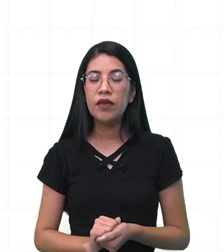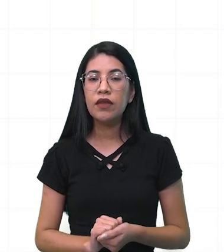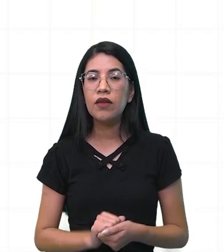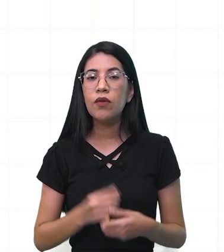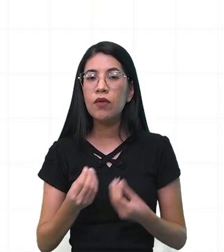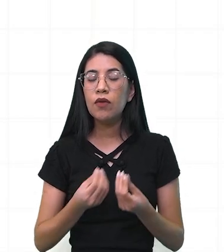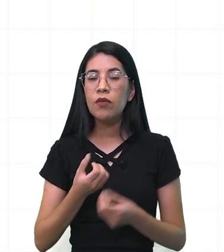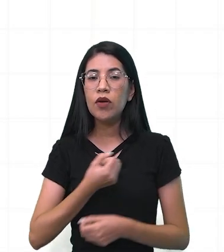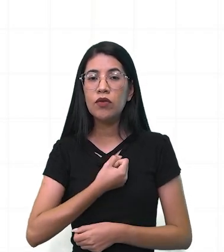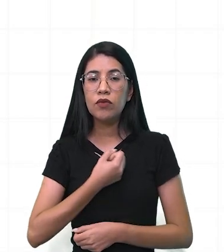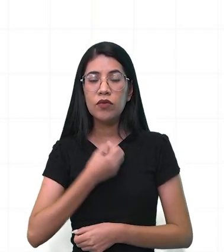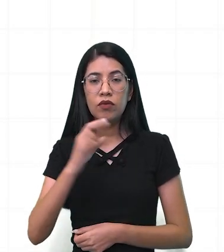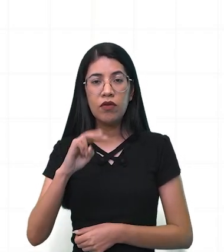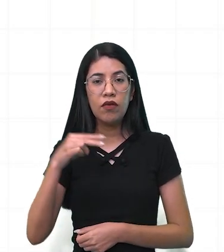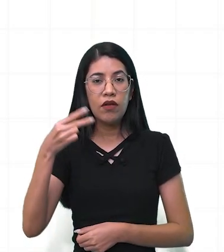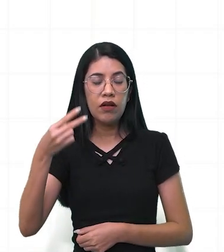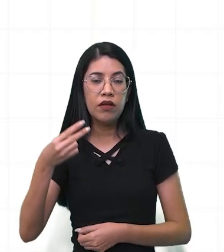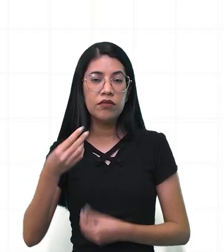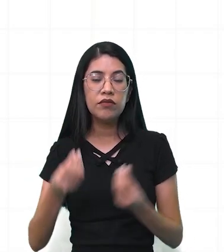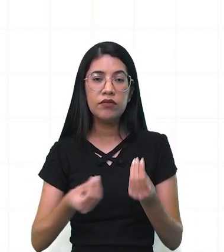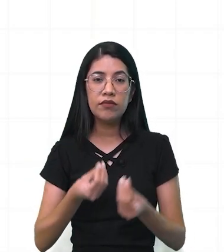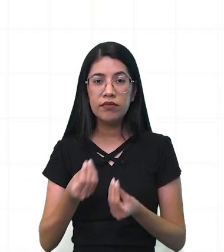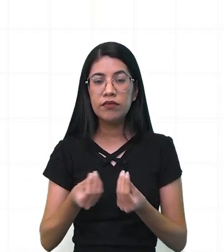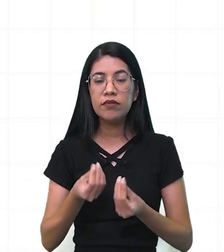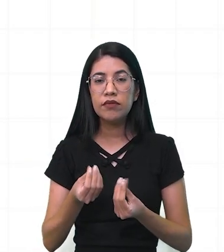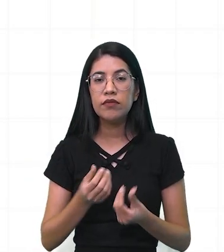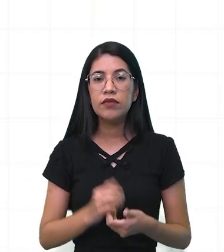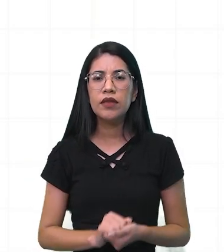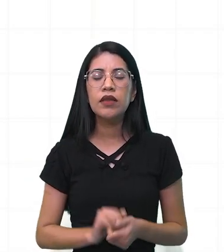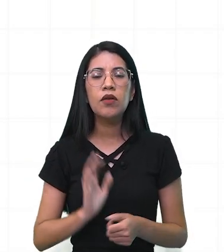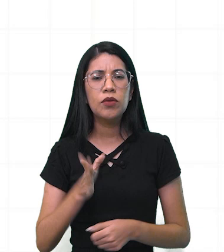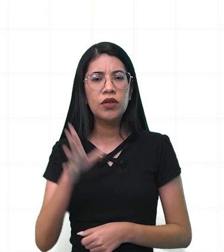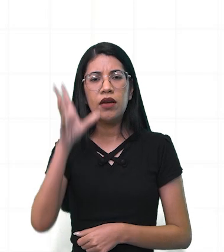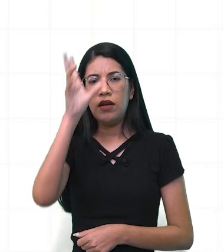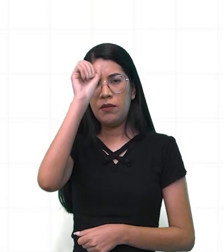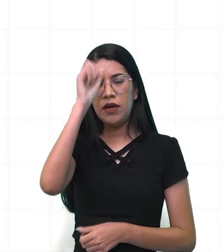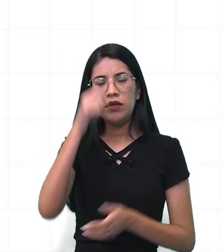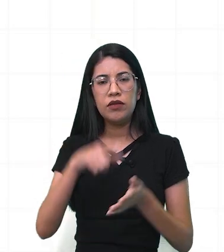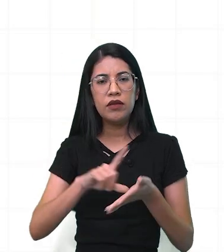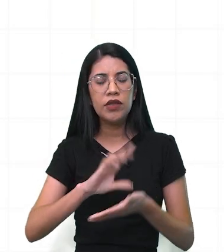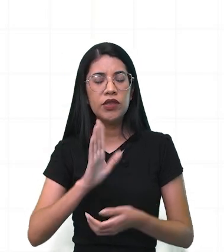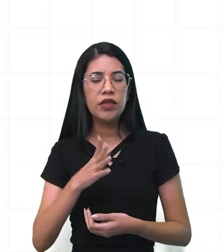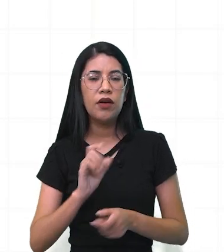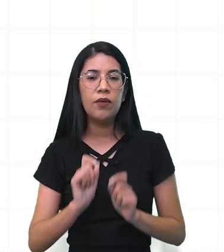número. Já sei, professora, já aprendi. O quadrado de um número,